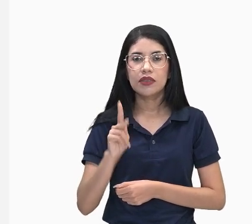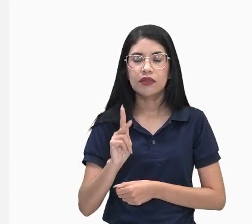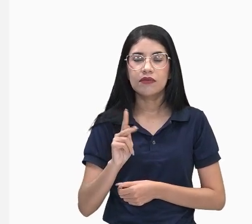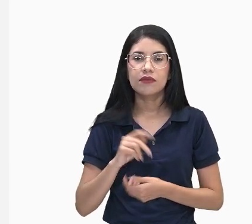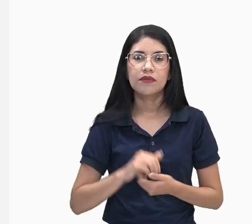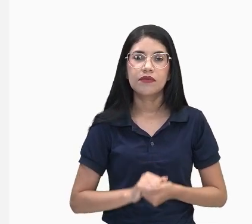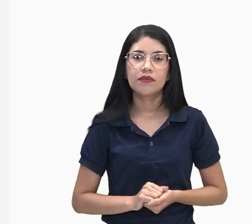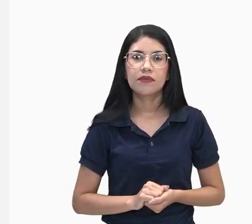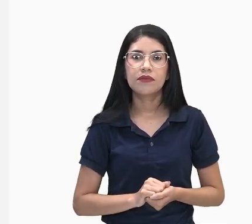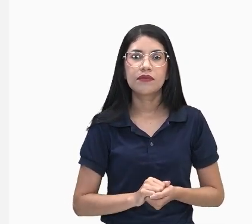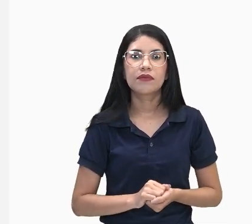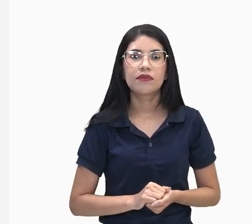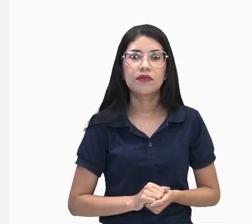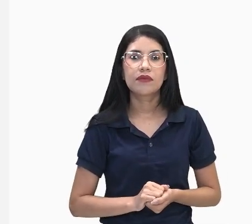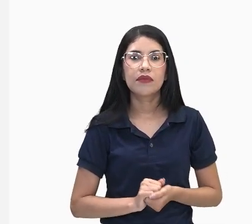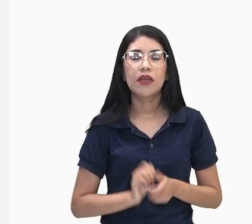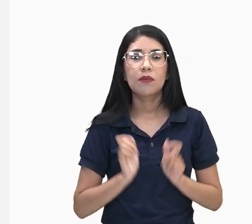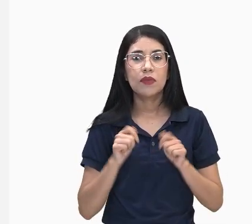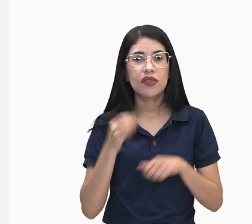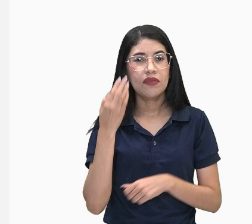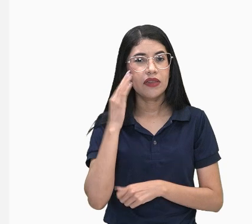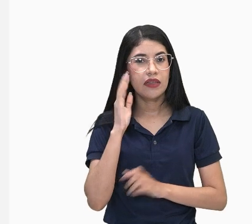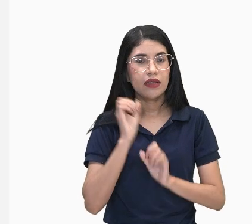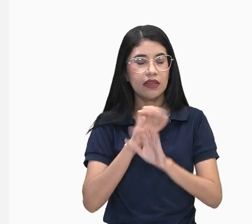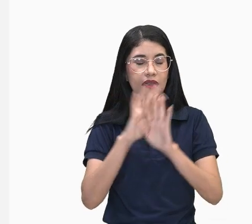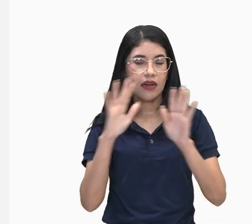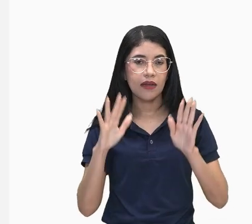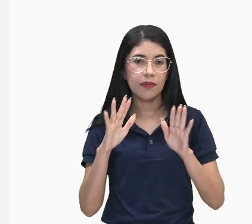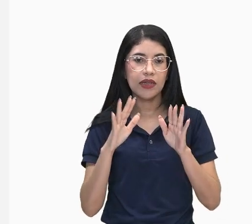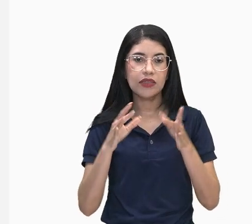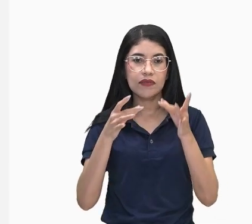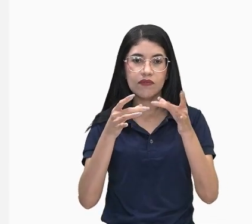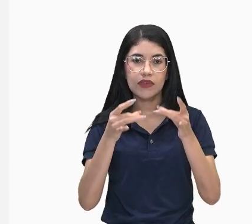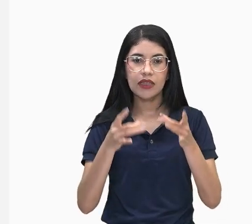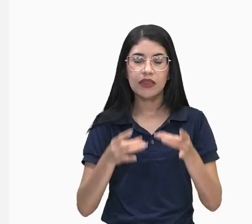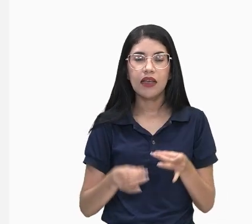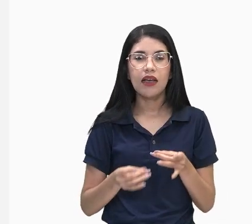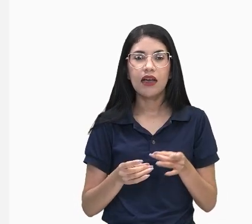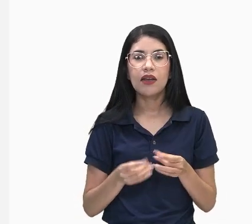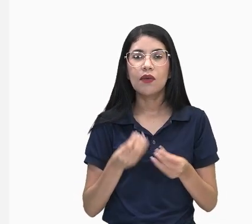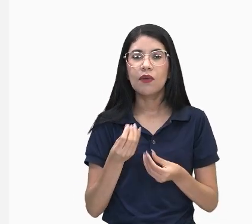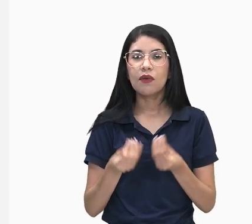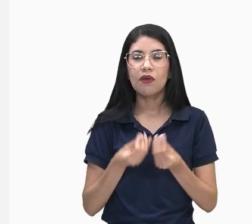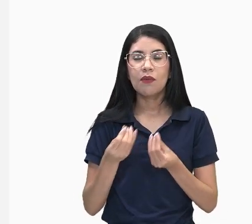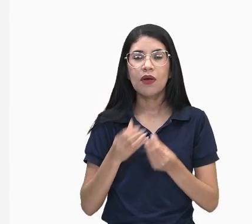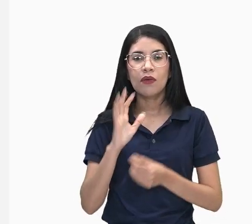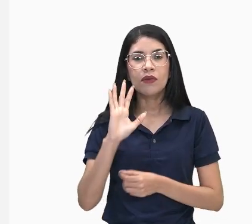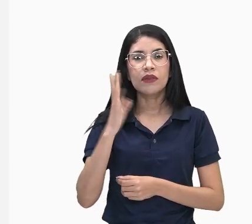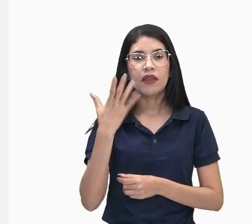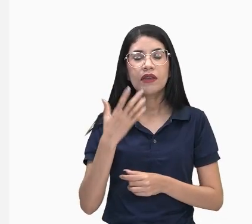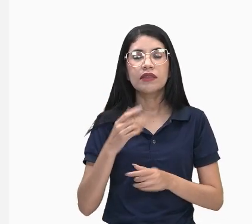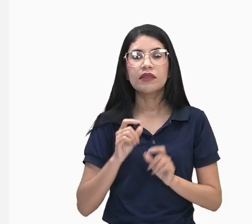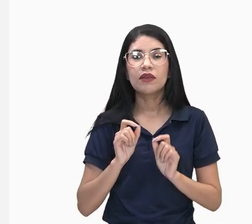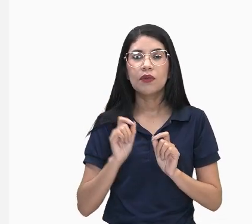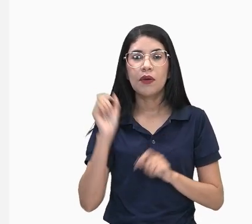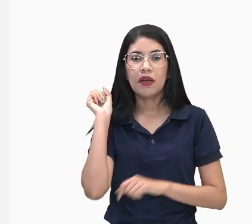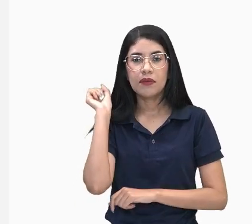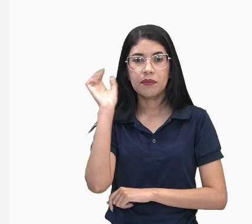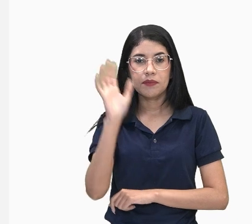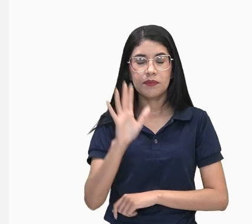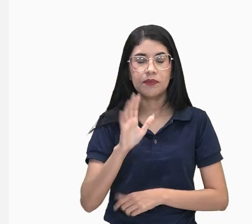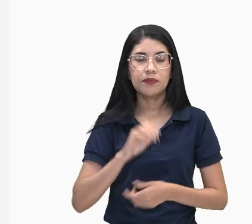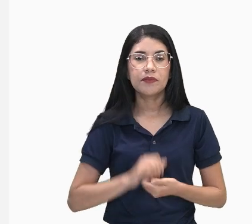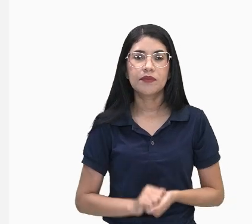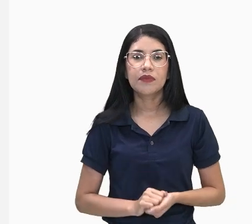ok? Para que nós possamos entender um pouco melhor como é, o que é, como funciona o arremesso de peso.